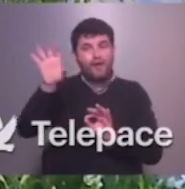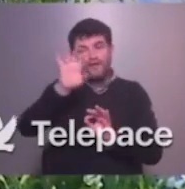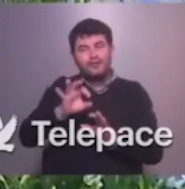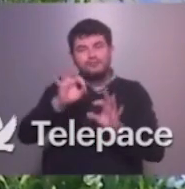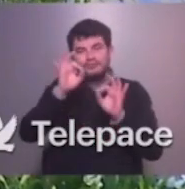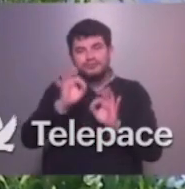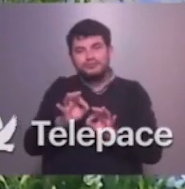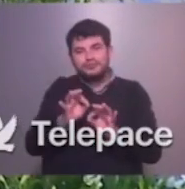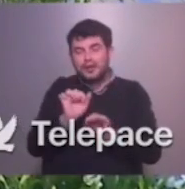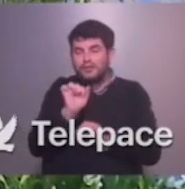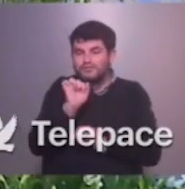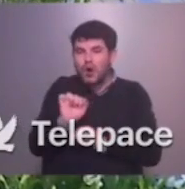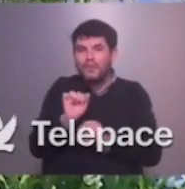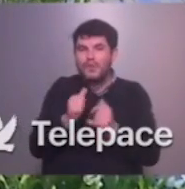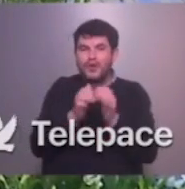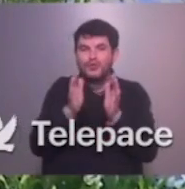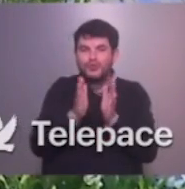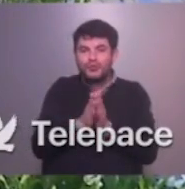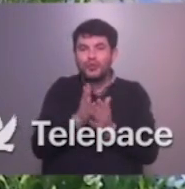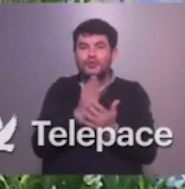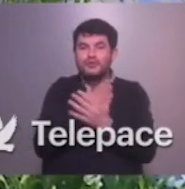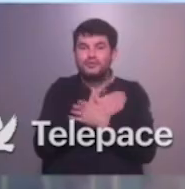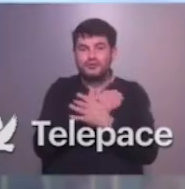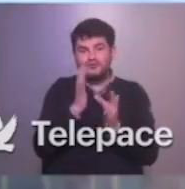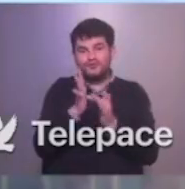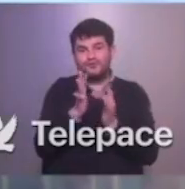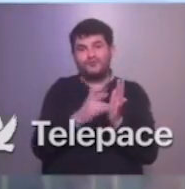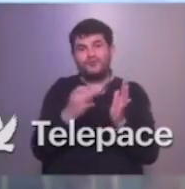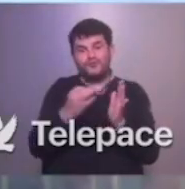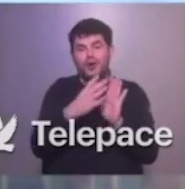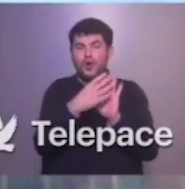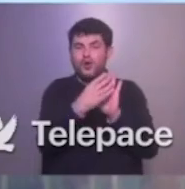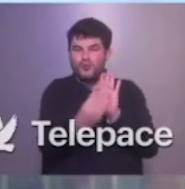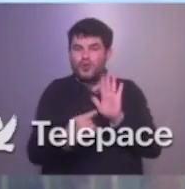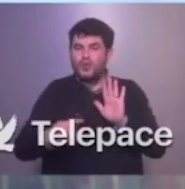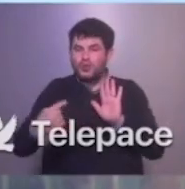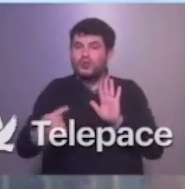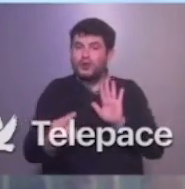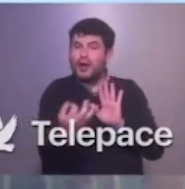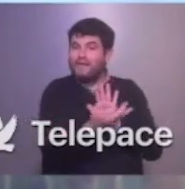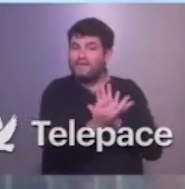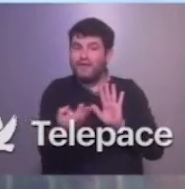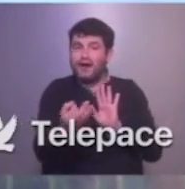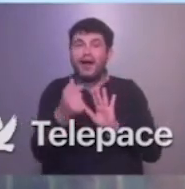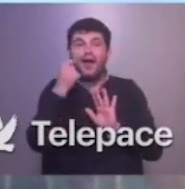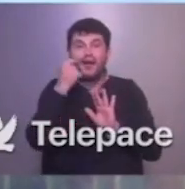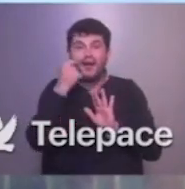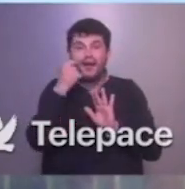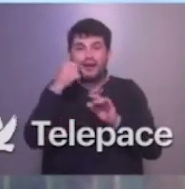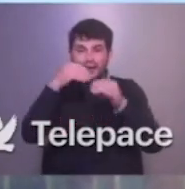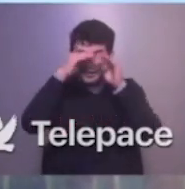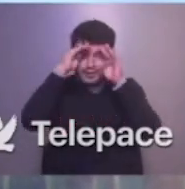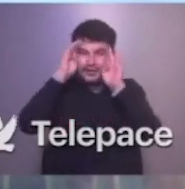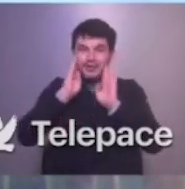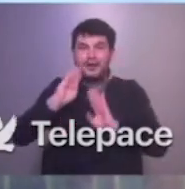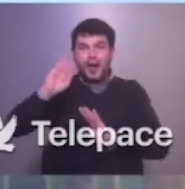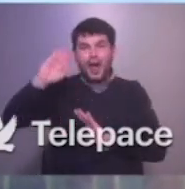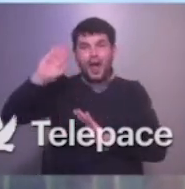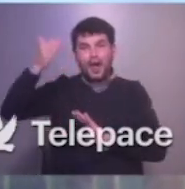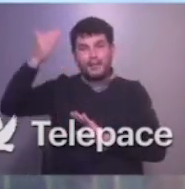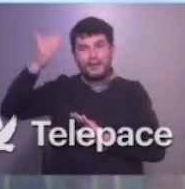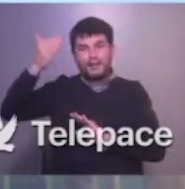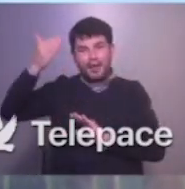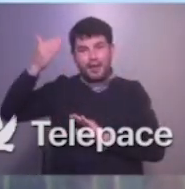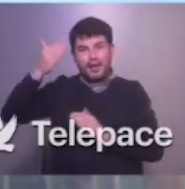configuração é própria de todos os discípulos, e temos um modelo de todos os discípulos, que é Nossa Senhora, a primeira